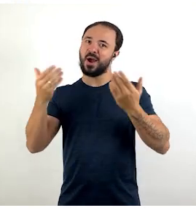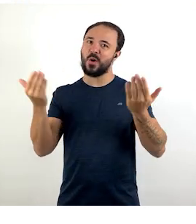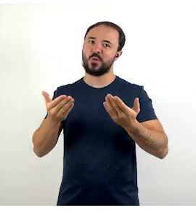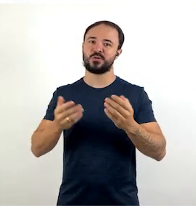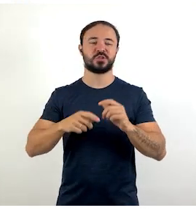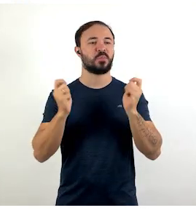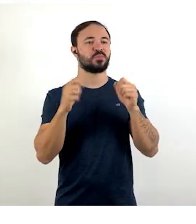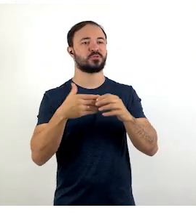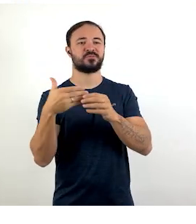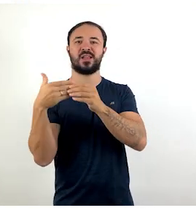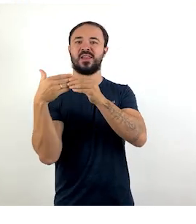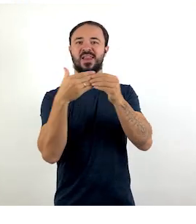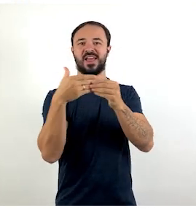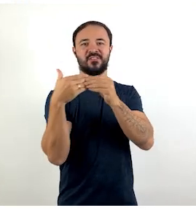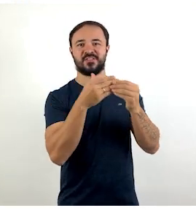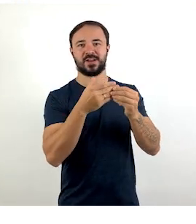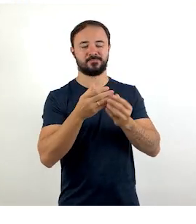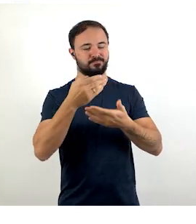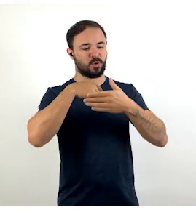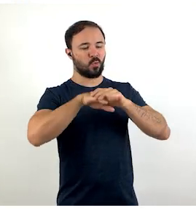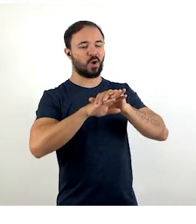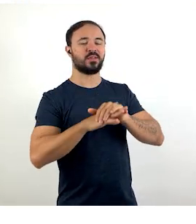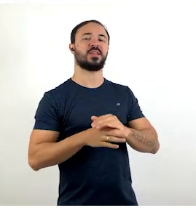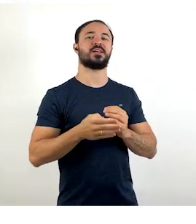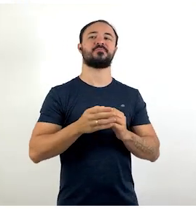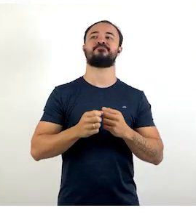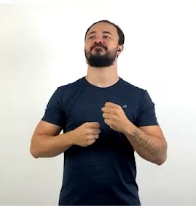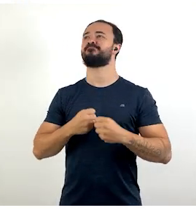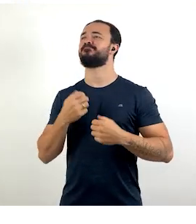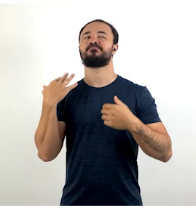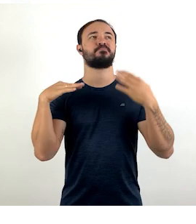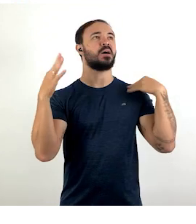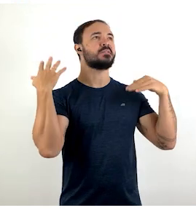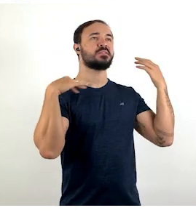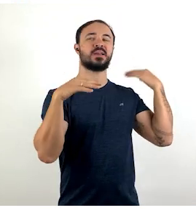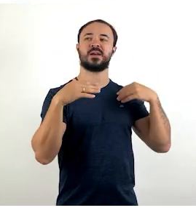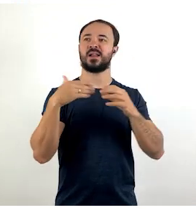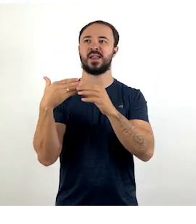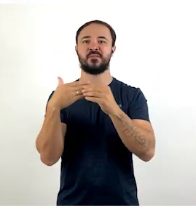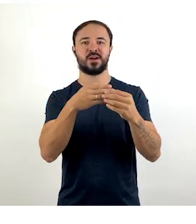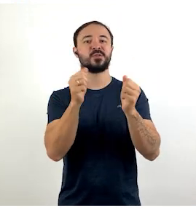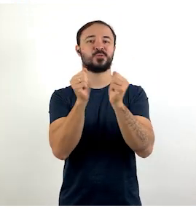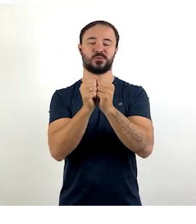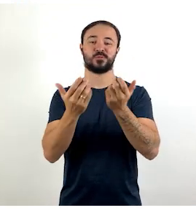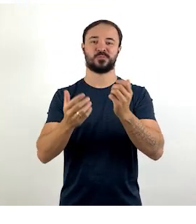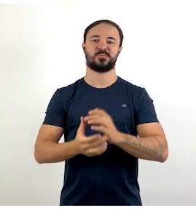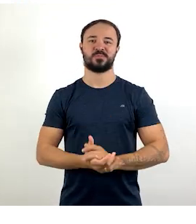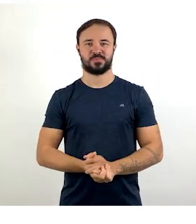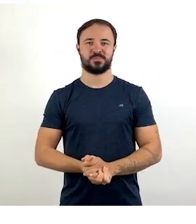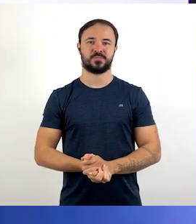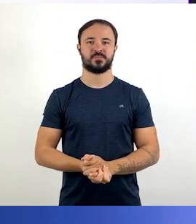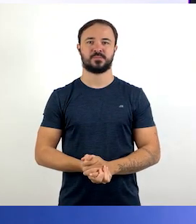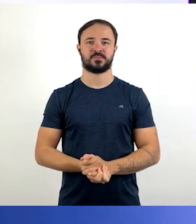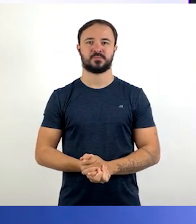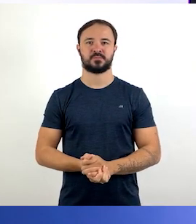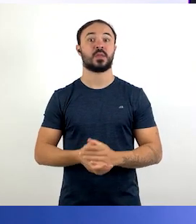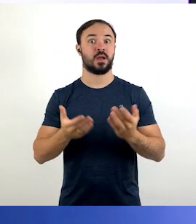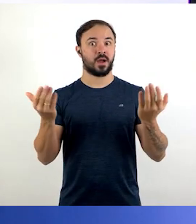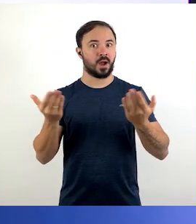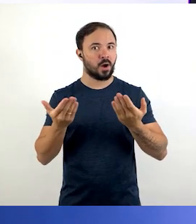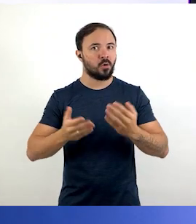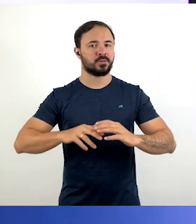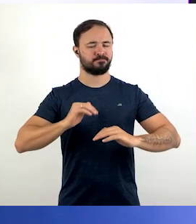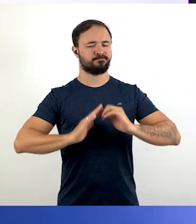os telefones eles são móveis, cabem no nosso bolso, estão em todos os lugares e fazem diversas funções. E vamos para a